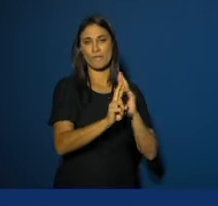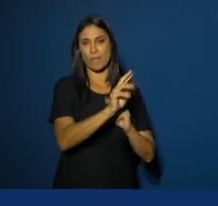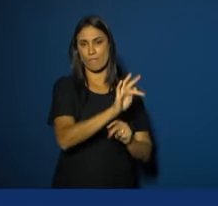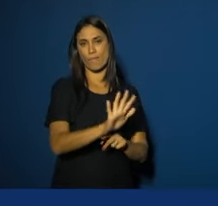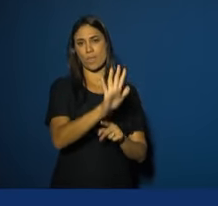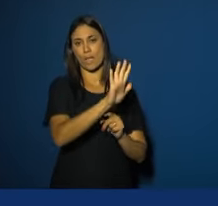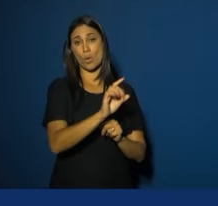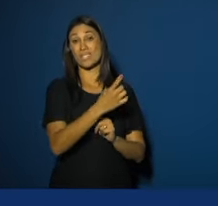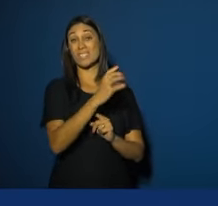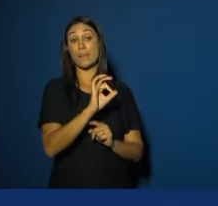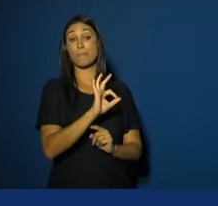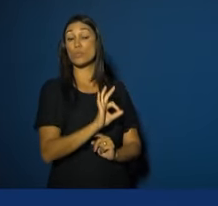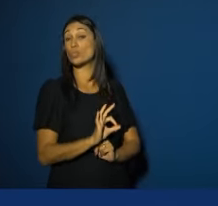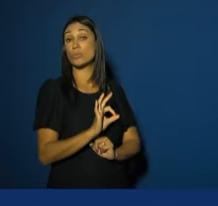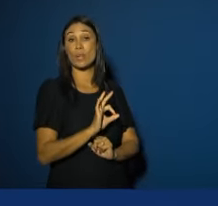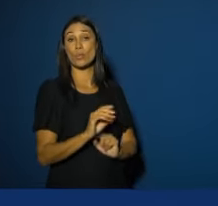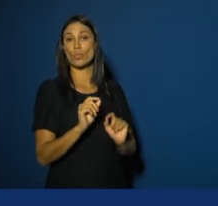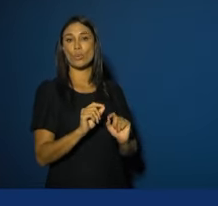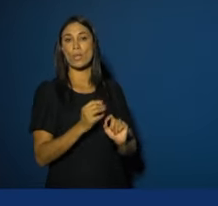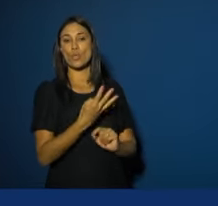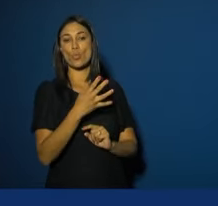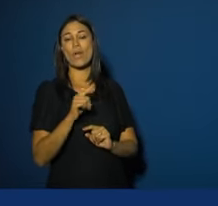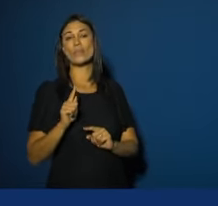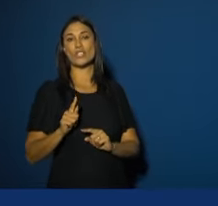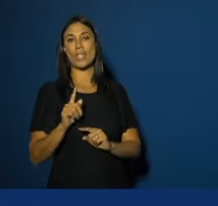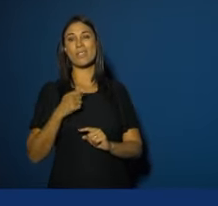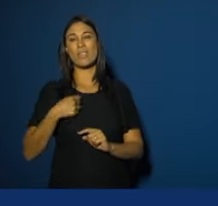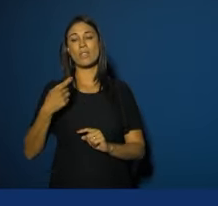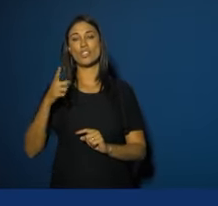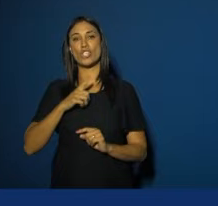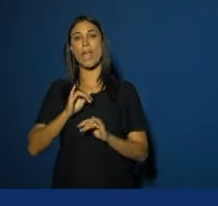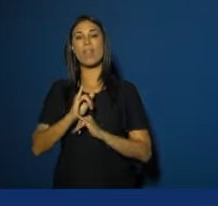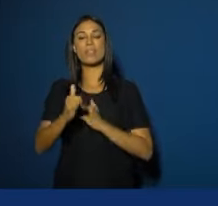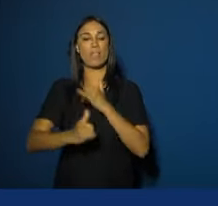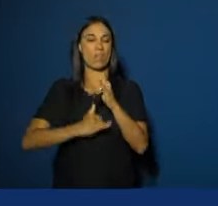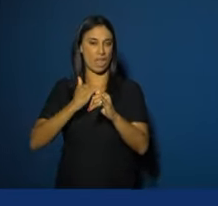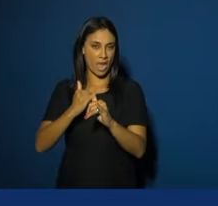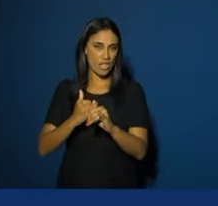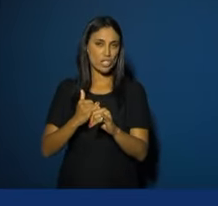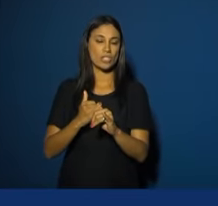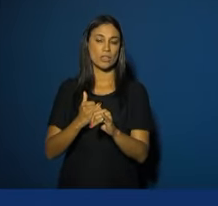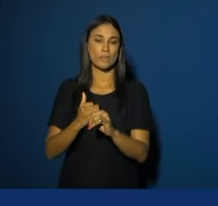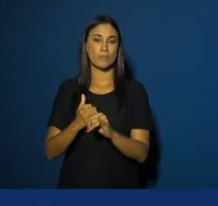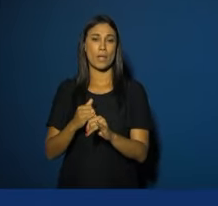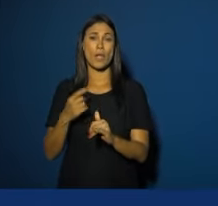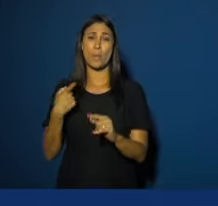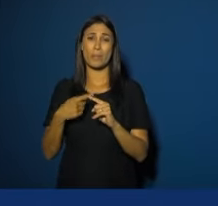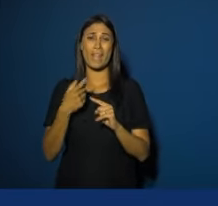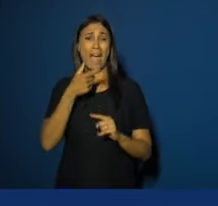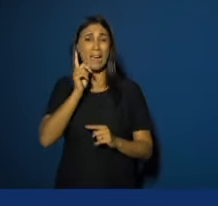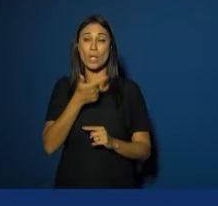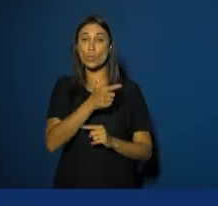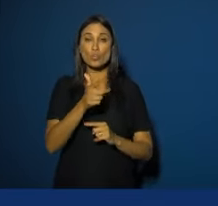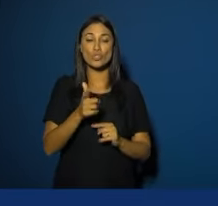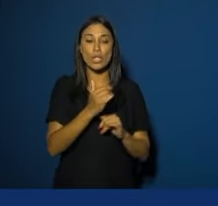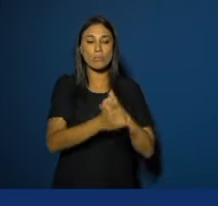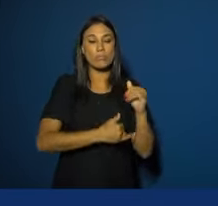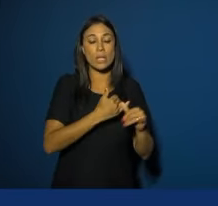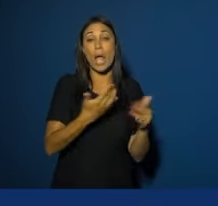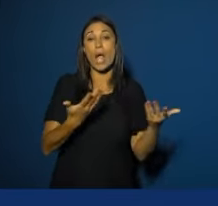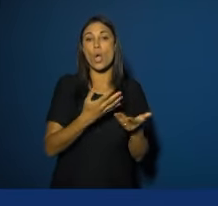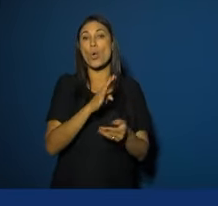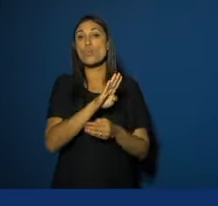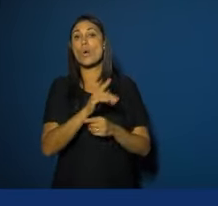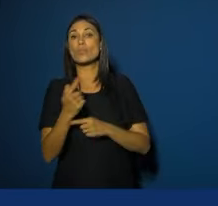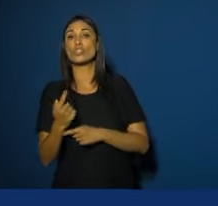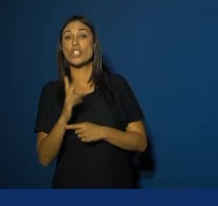100% cobertura de sinal 4 G uma região que por 800 km sem sinal você hoje 4G